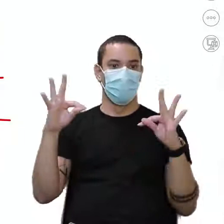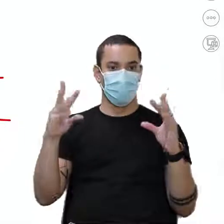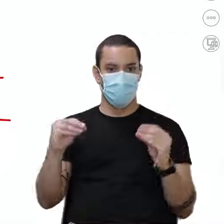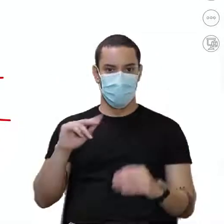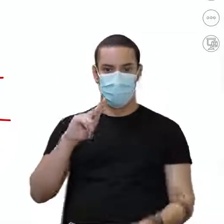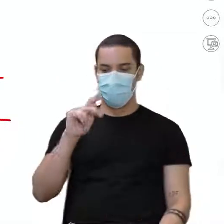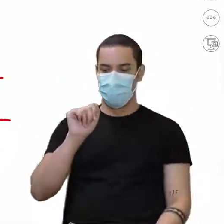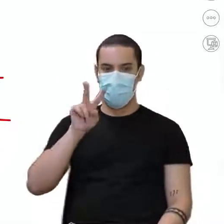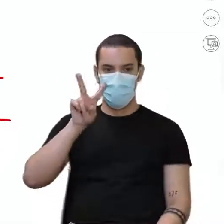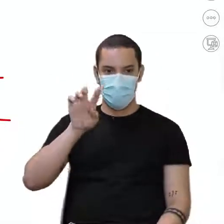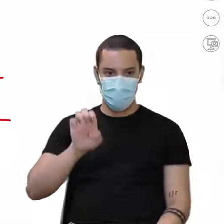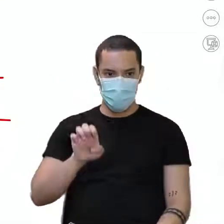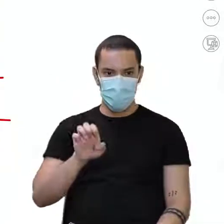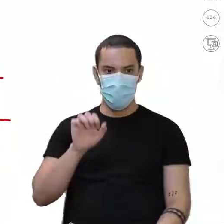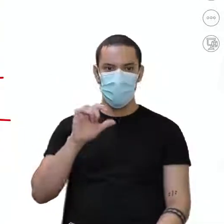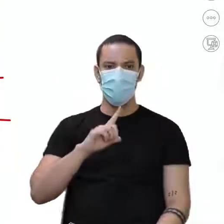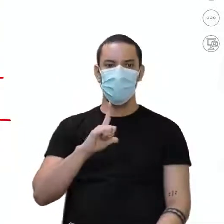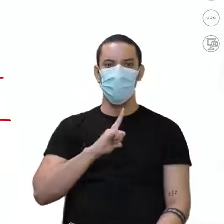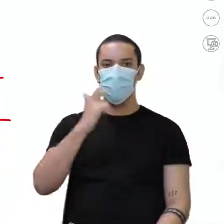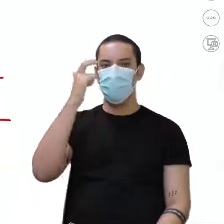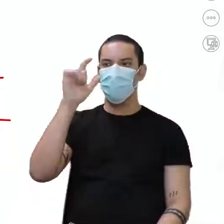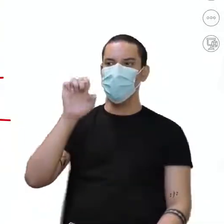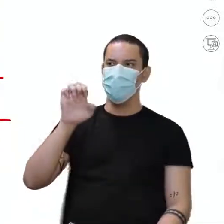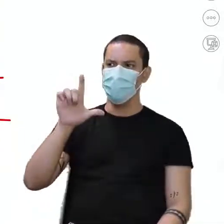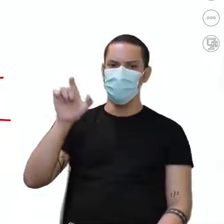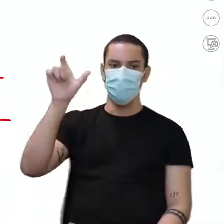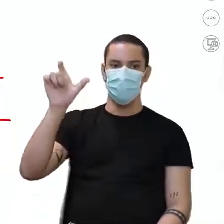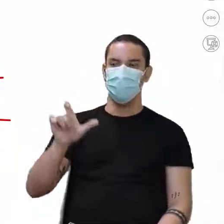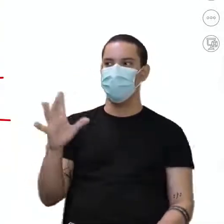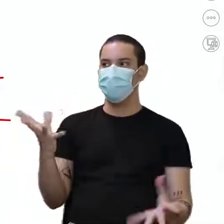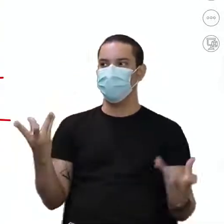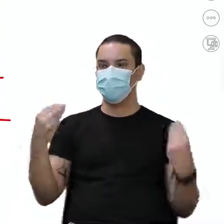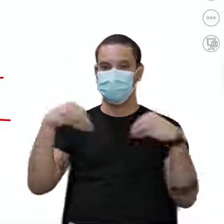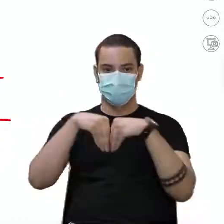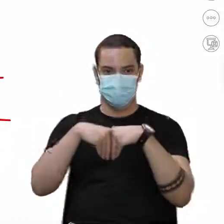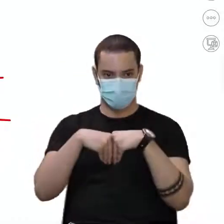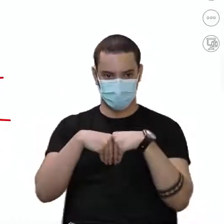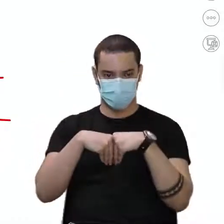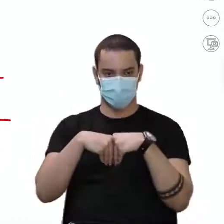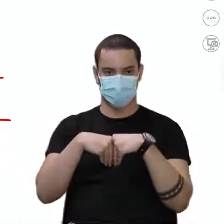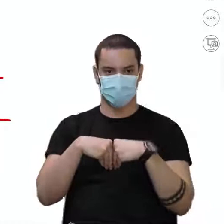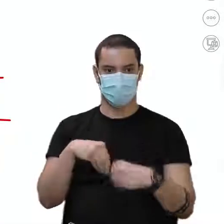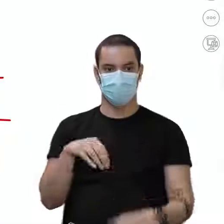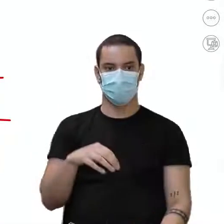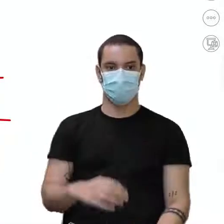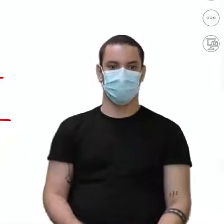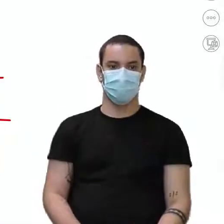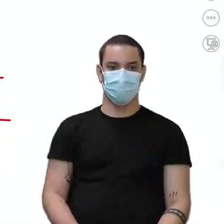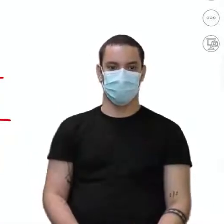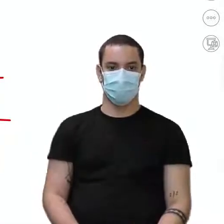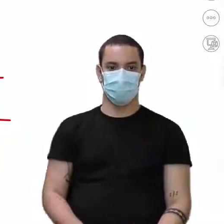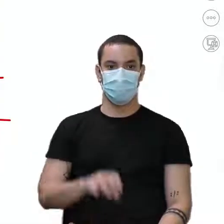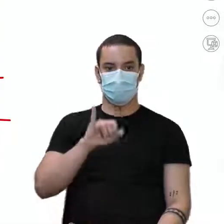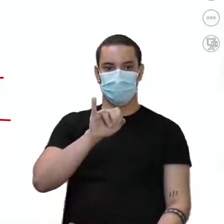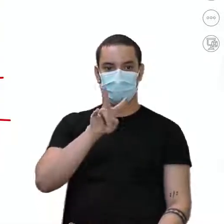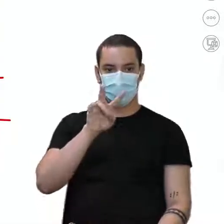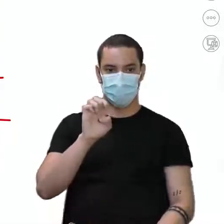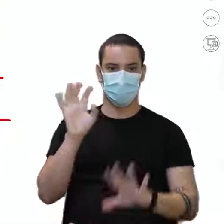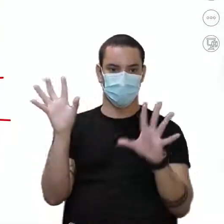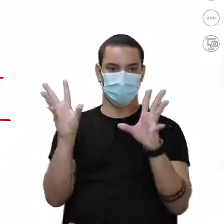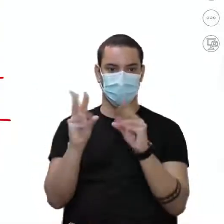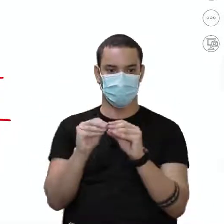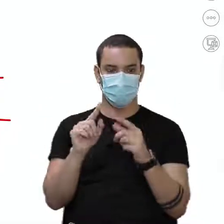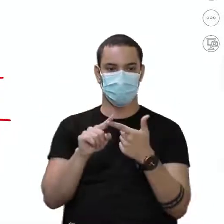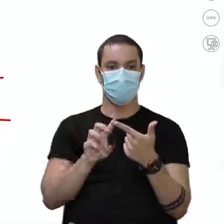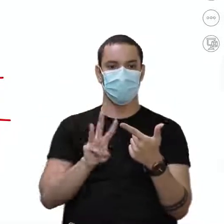aí nós temos aqui ele contraído. Você pode usar muito bem assim na contração. I've, ou we've, e assim